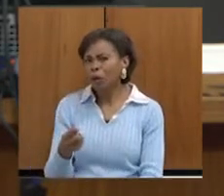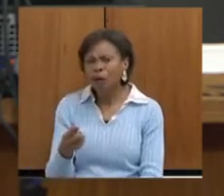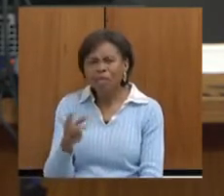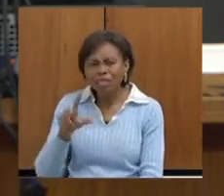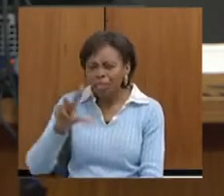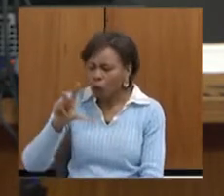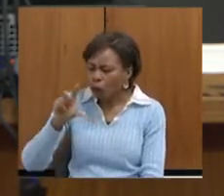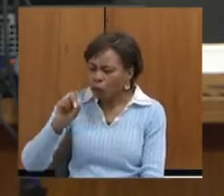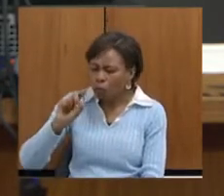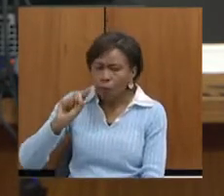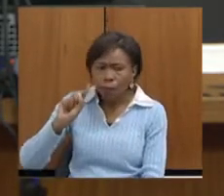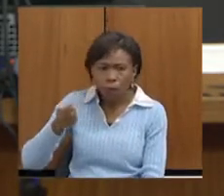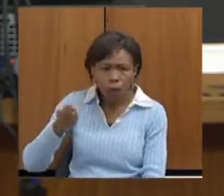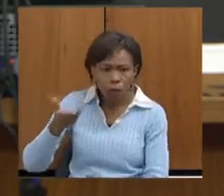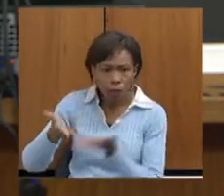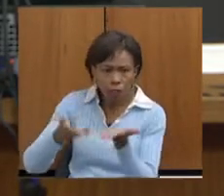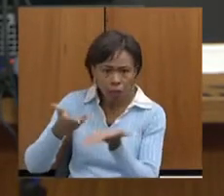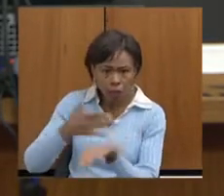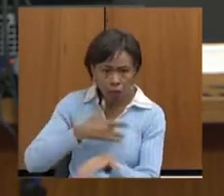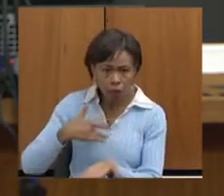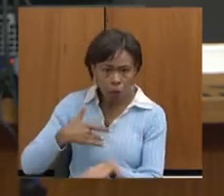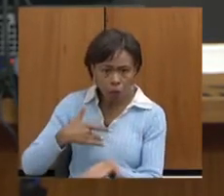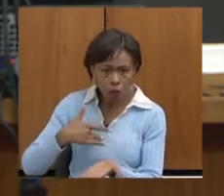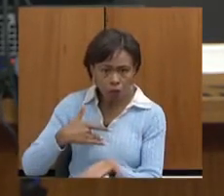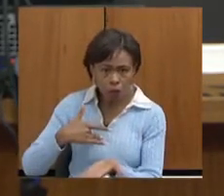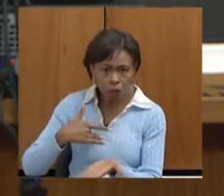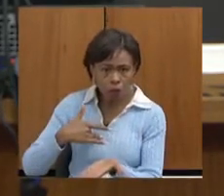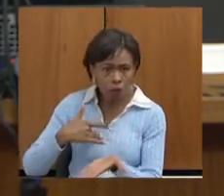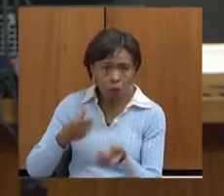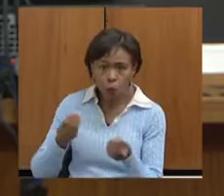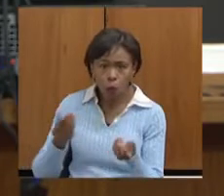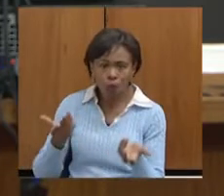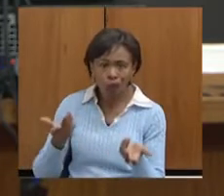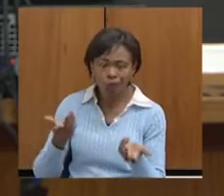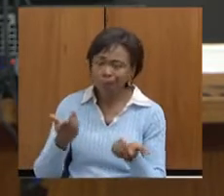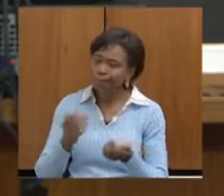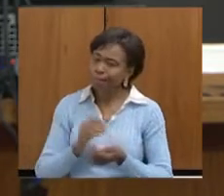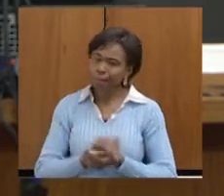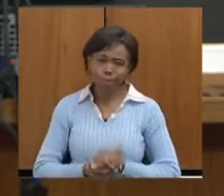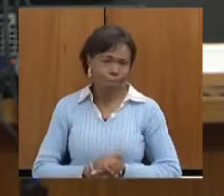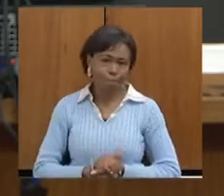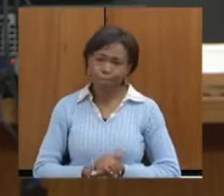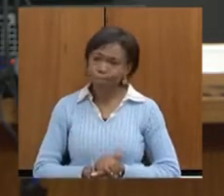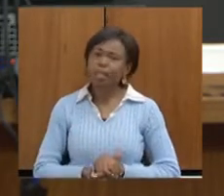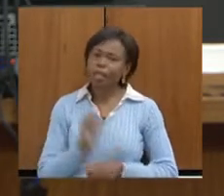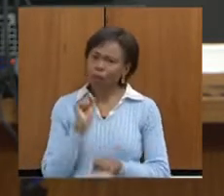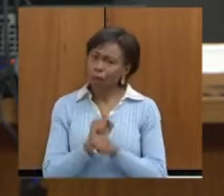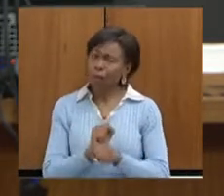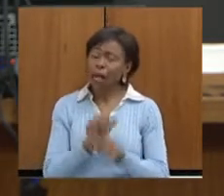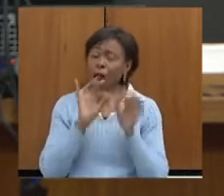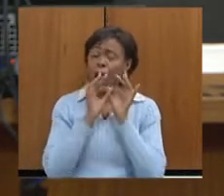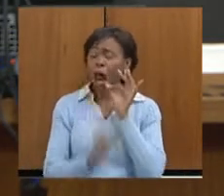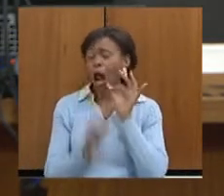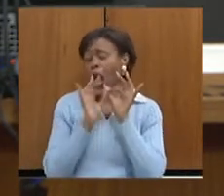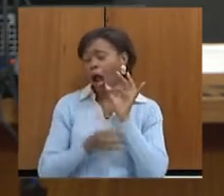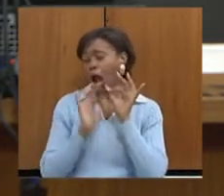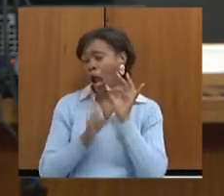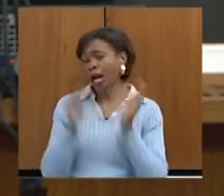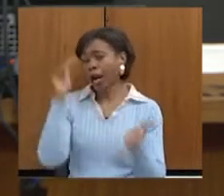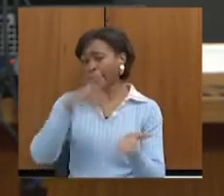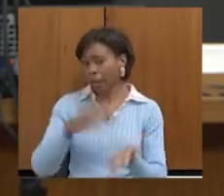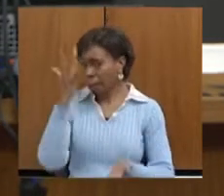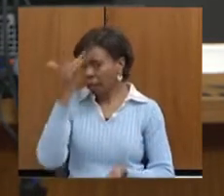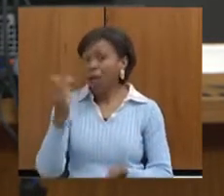que faz com 50 mil no tratamento de e nada né gente então vou parar por aqui que se eu for falar fala até amanhã que é muita coisa para